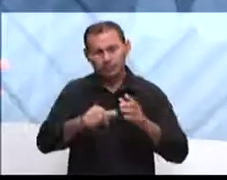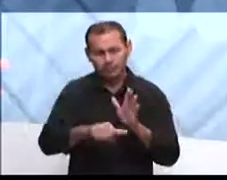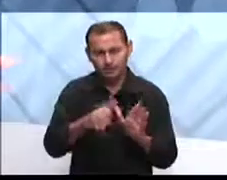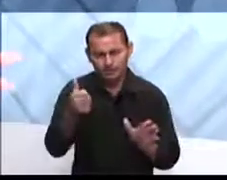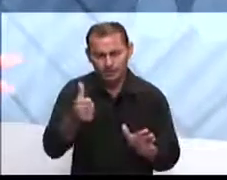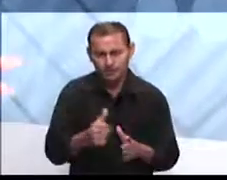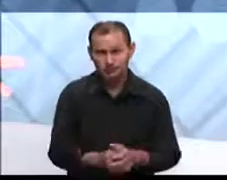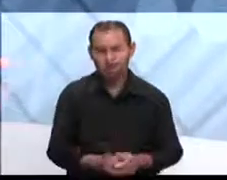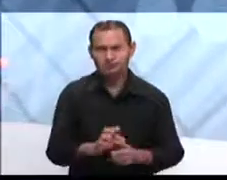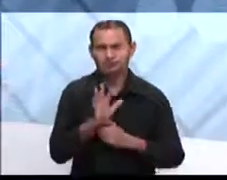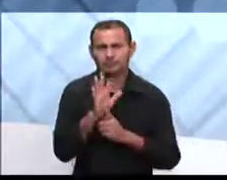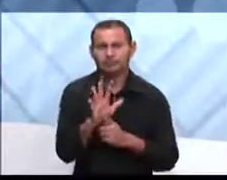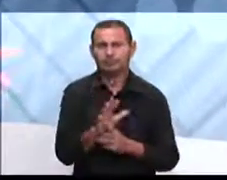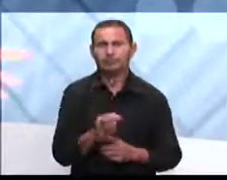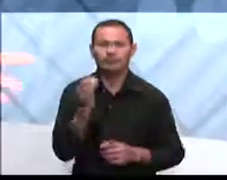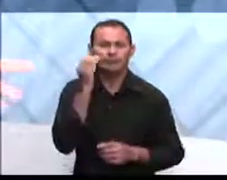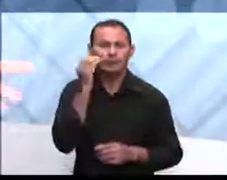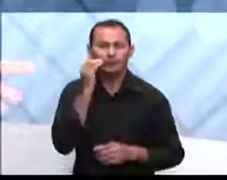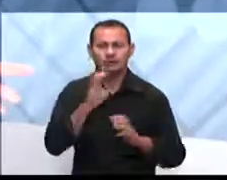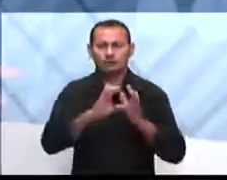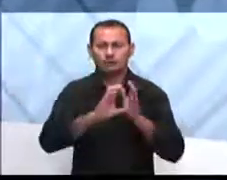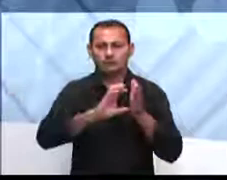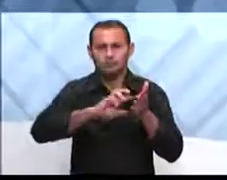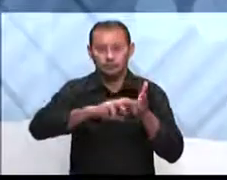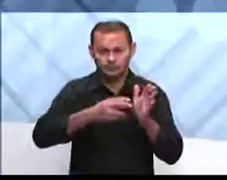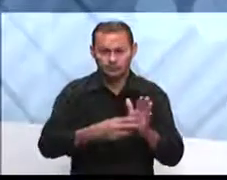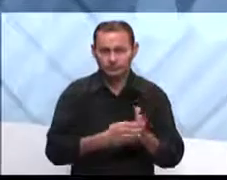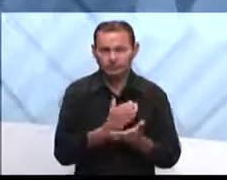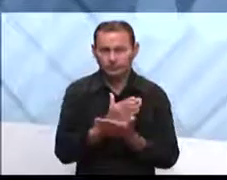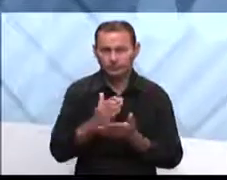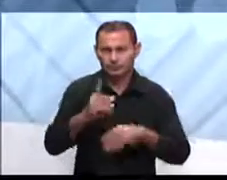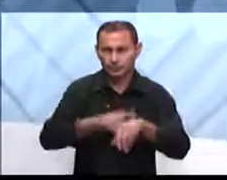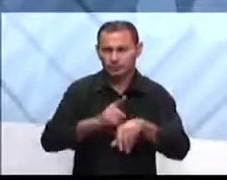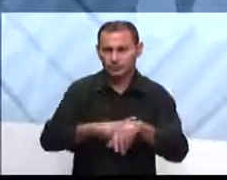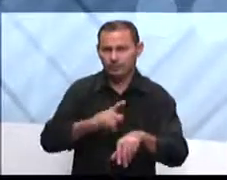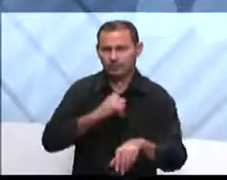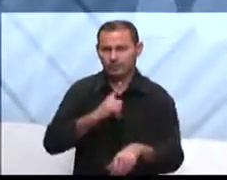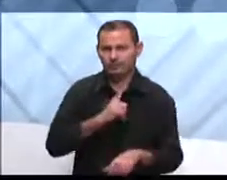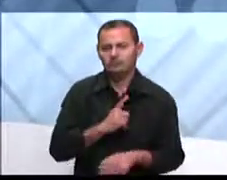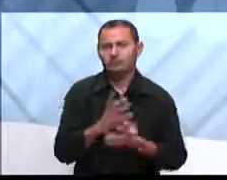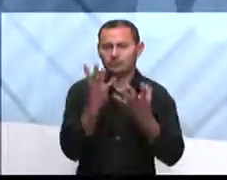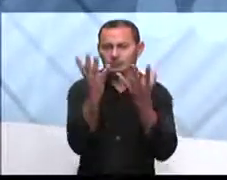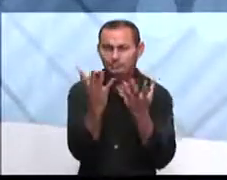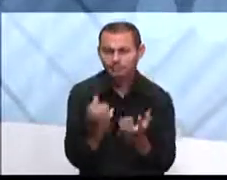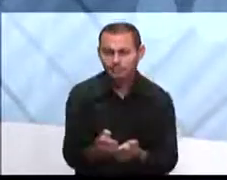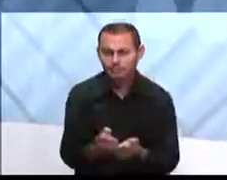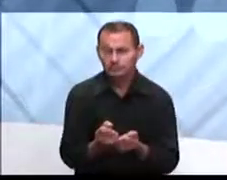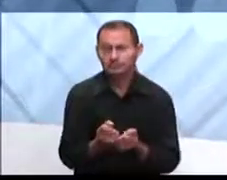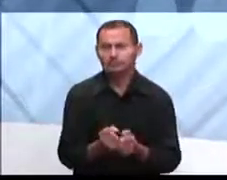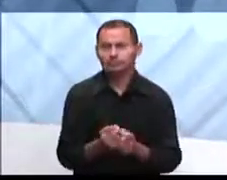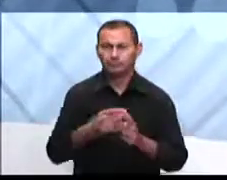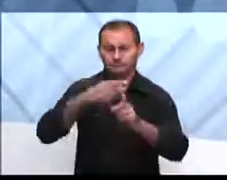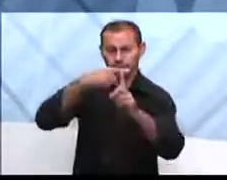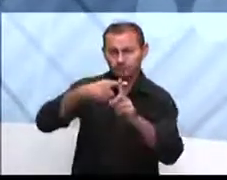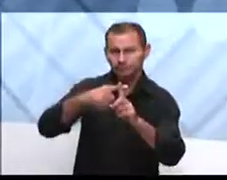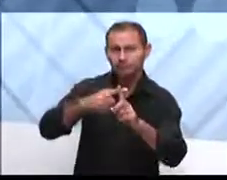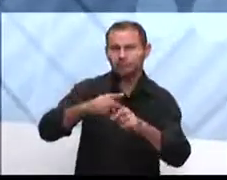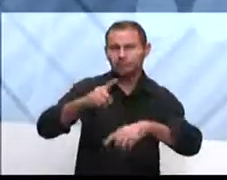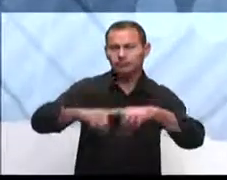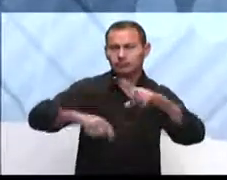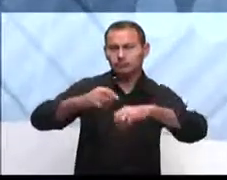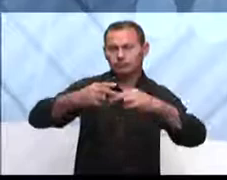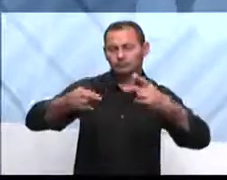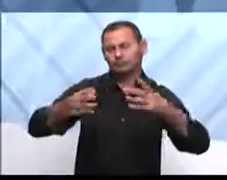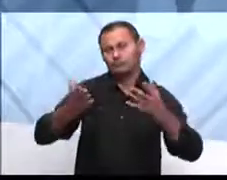primeiro, o resultado do teste de conceito. A partir do momento que existe aí uma aceitação, né, positiva desse